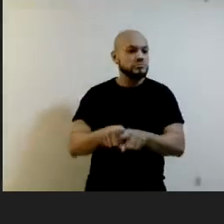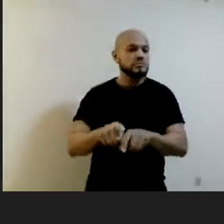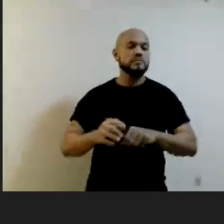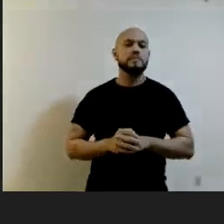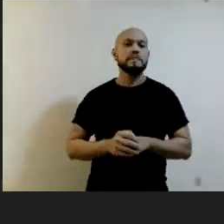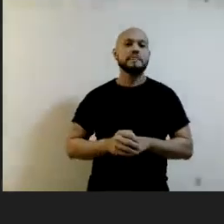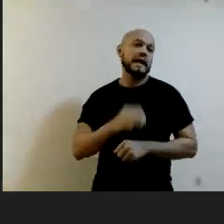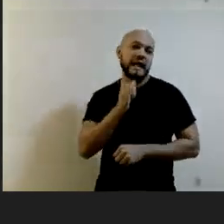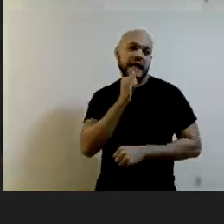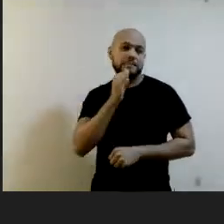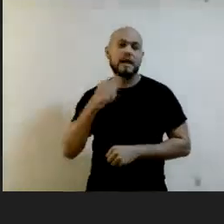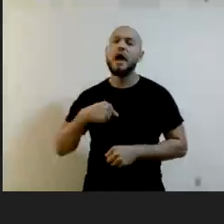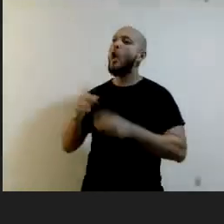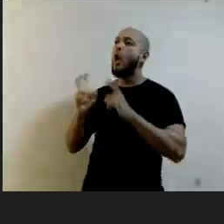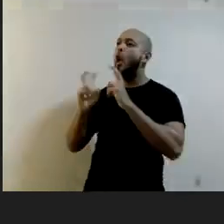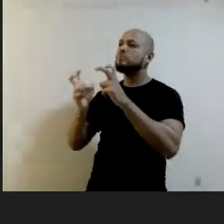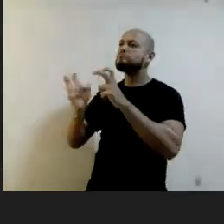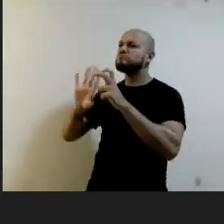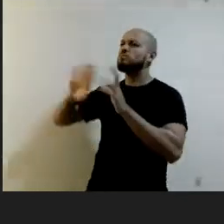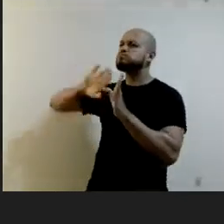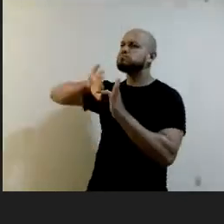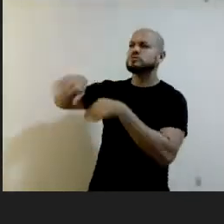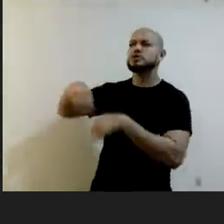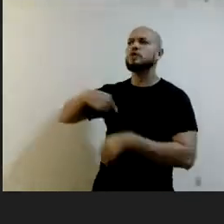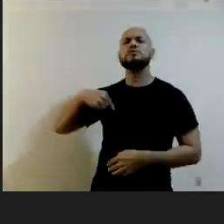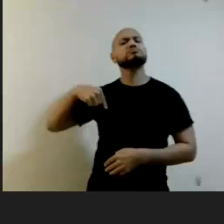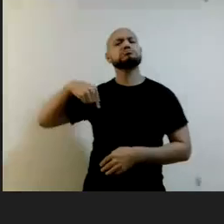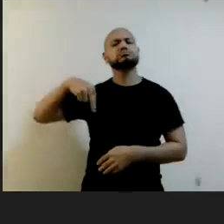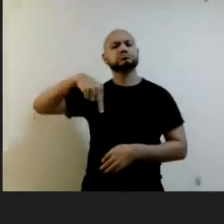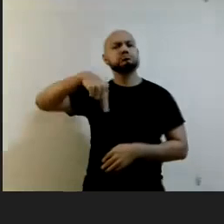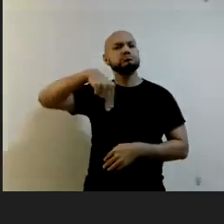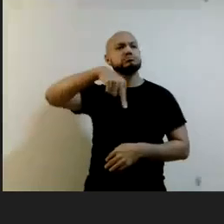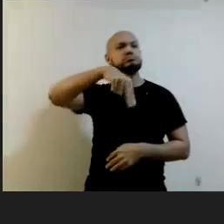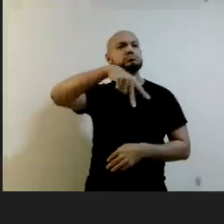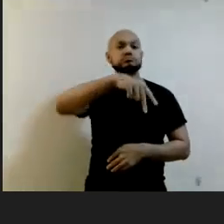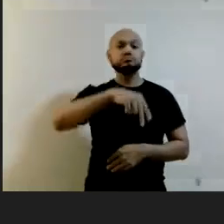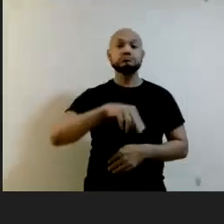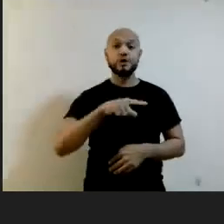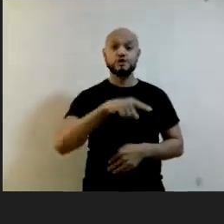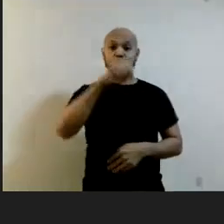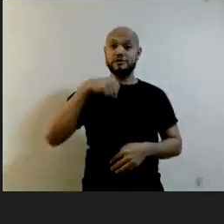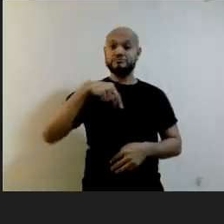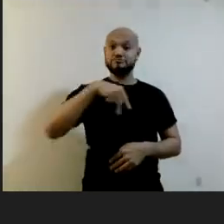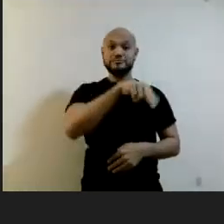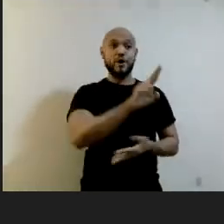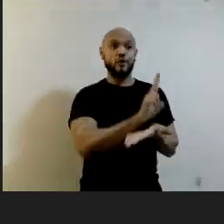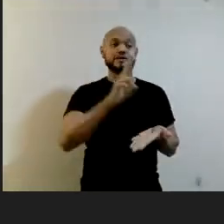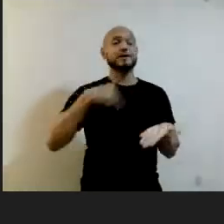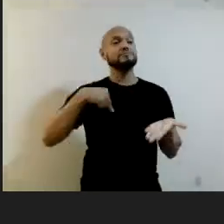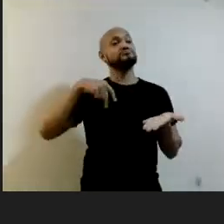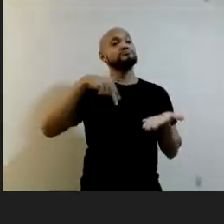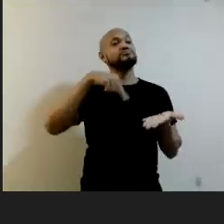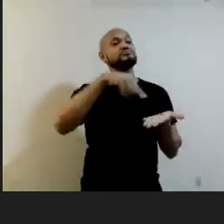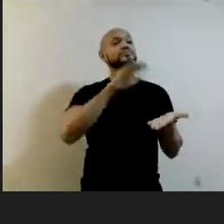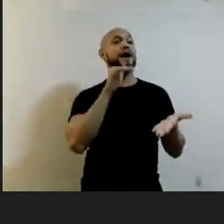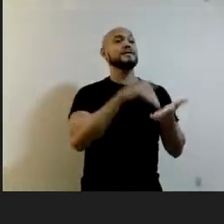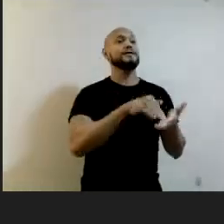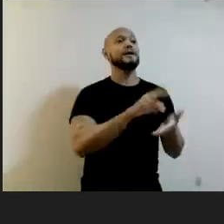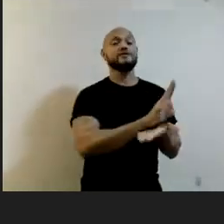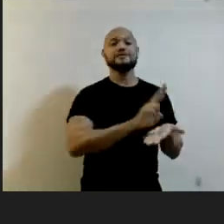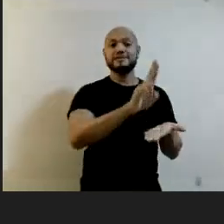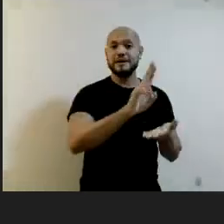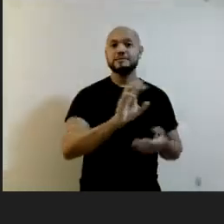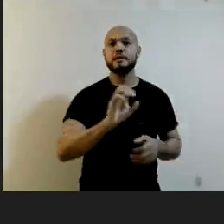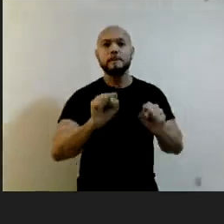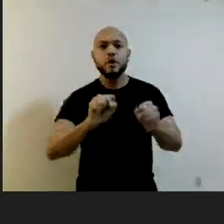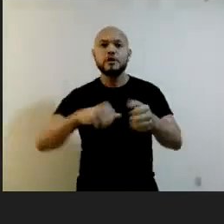ônibus, você pode ir caminhando de bicicleta para a universidade. Você pode jogar futebol, pode jogar